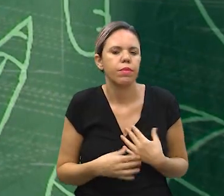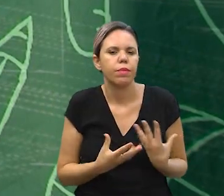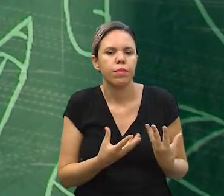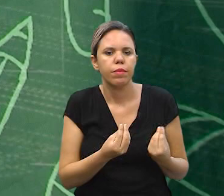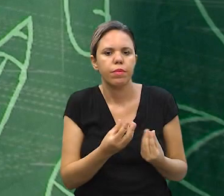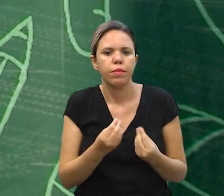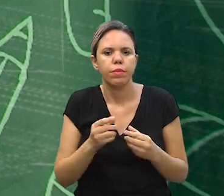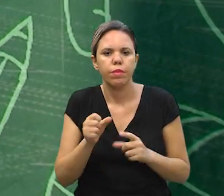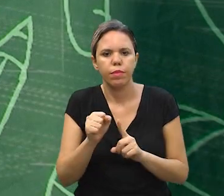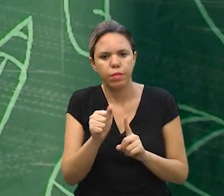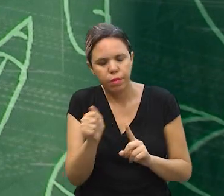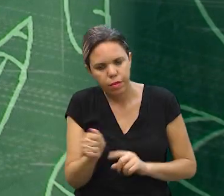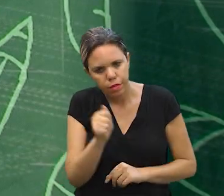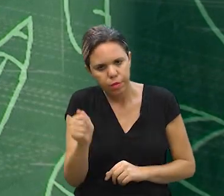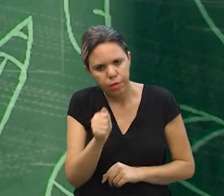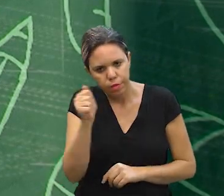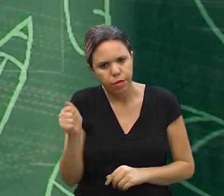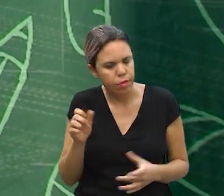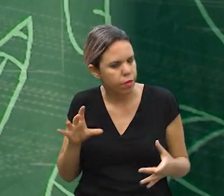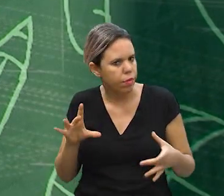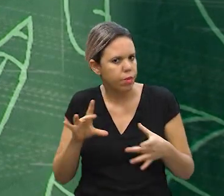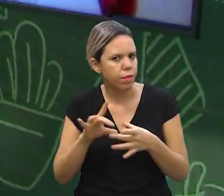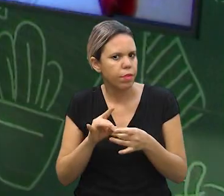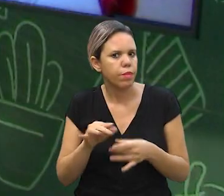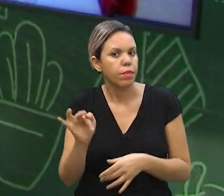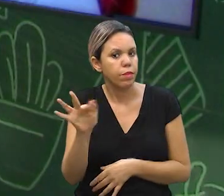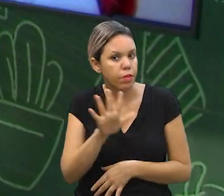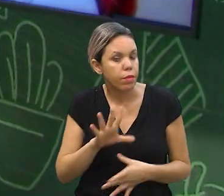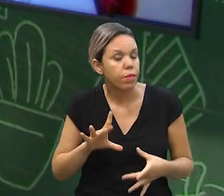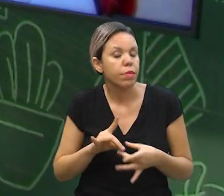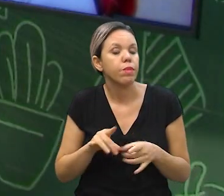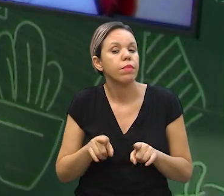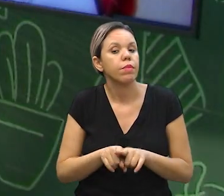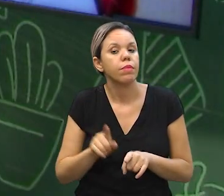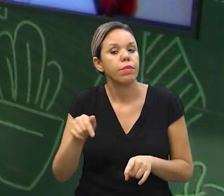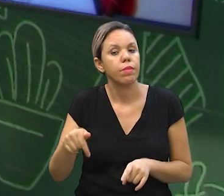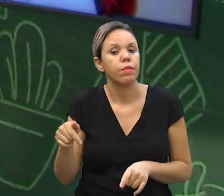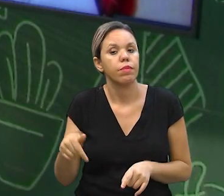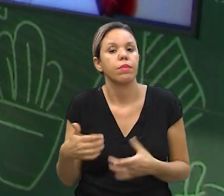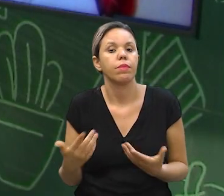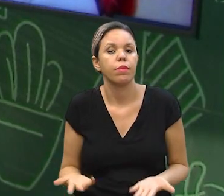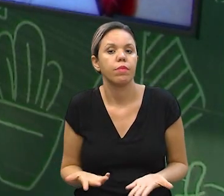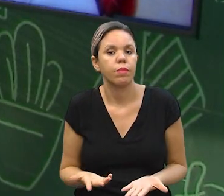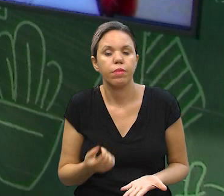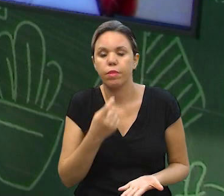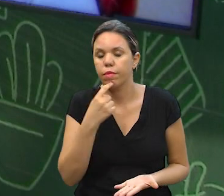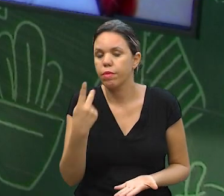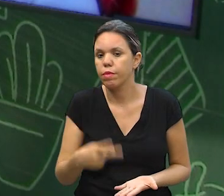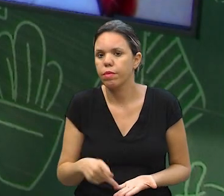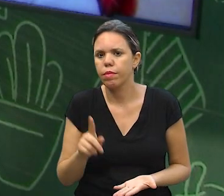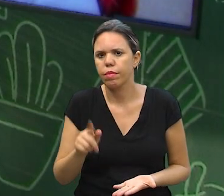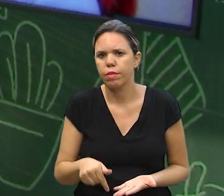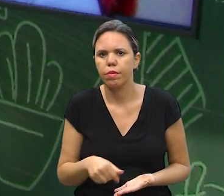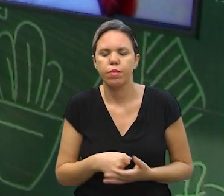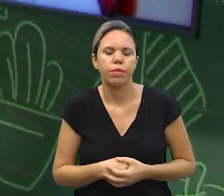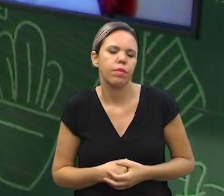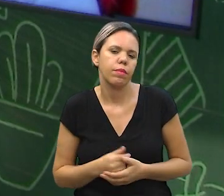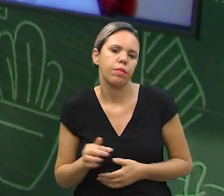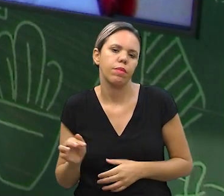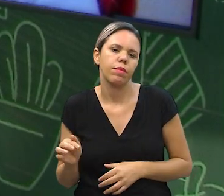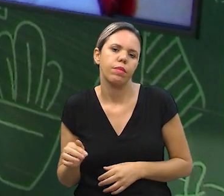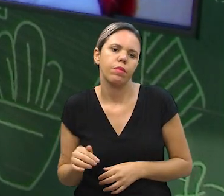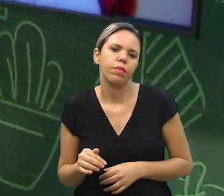com muitas associações que estão ligadas à federação, inclusive aqui em Campinas, que é